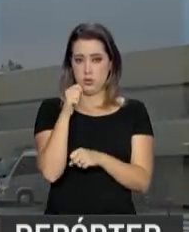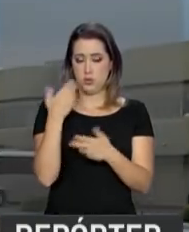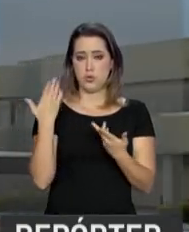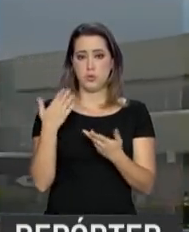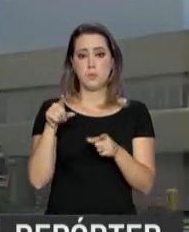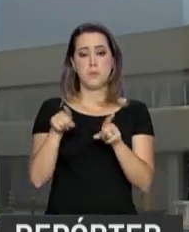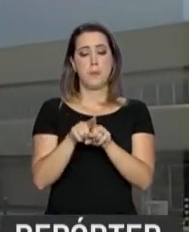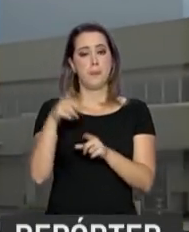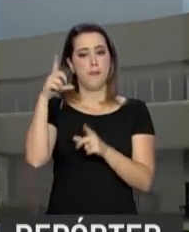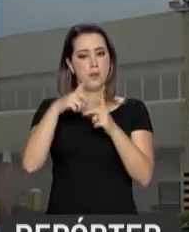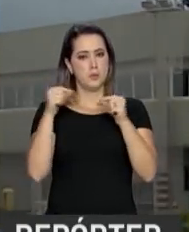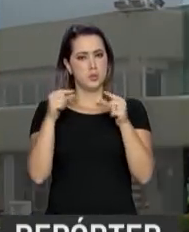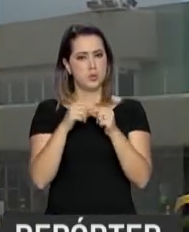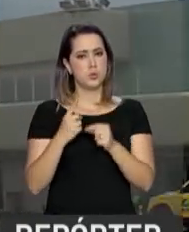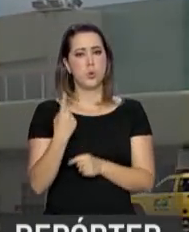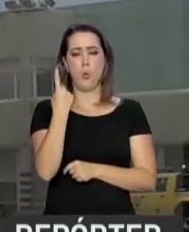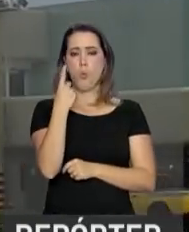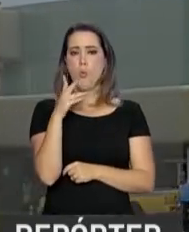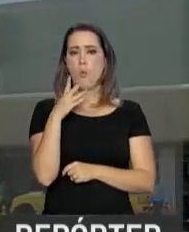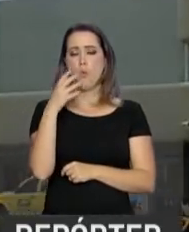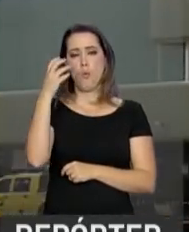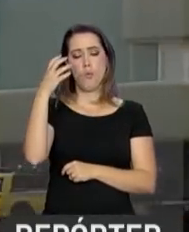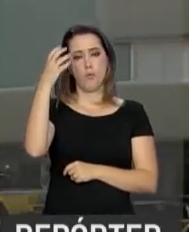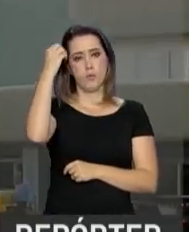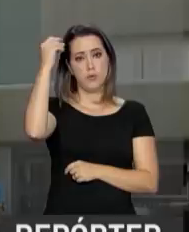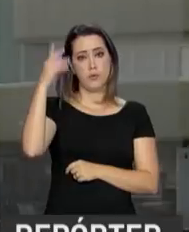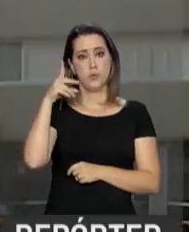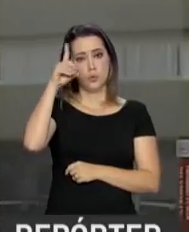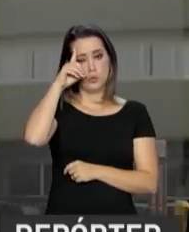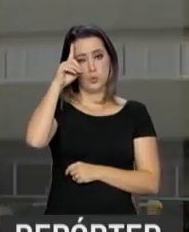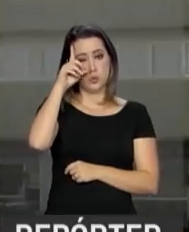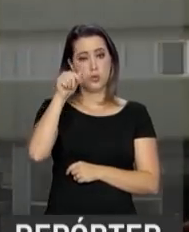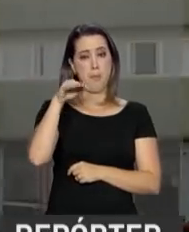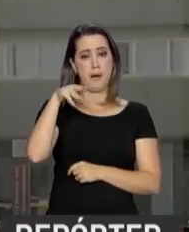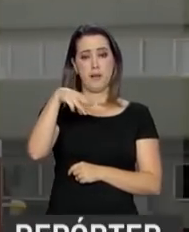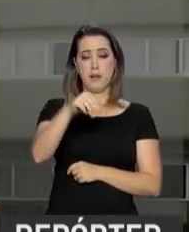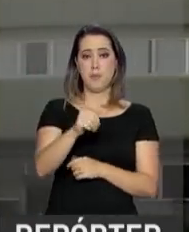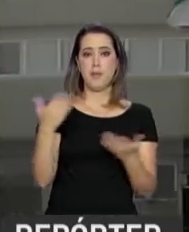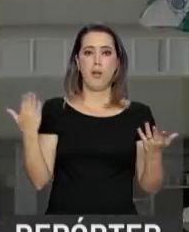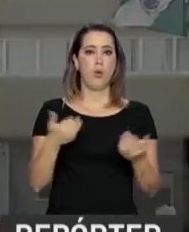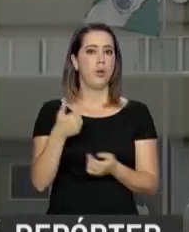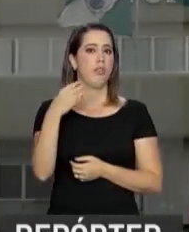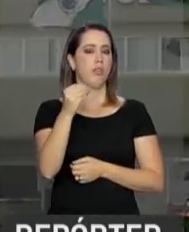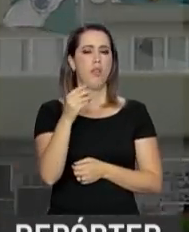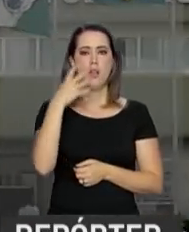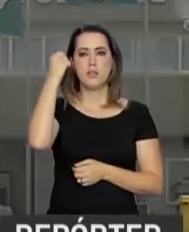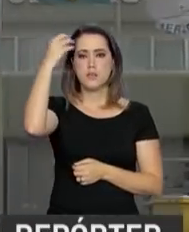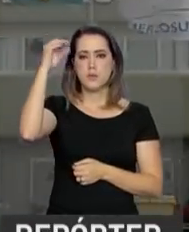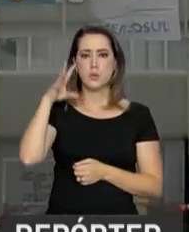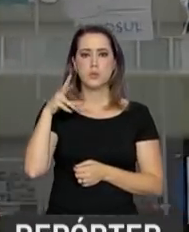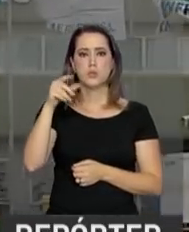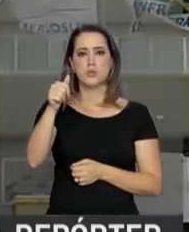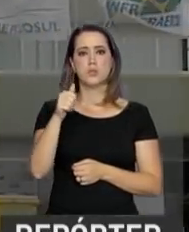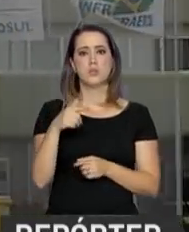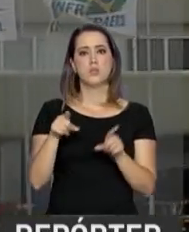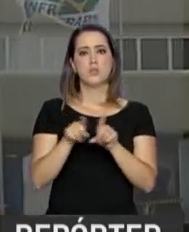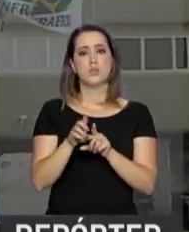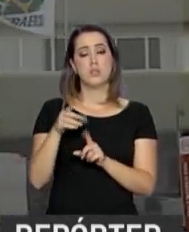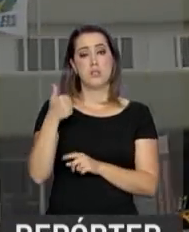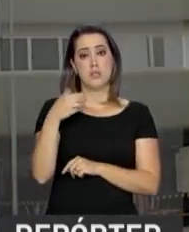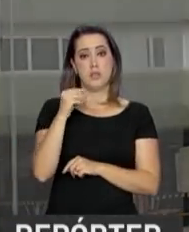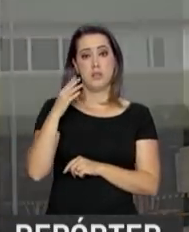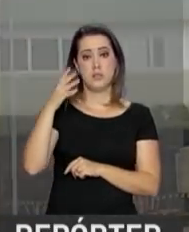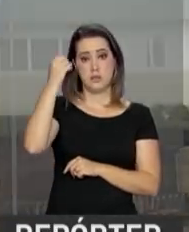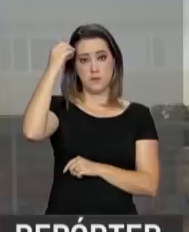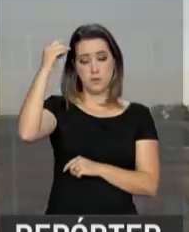aeroporto brasileiro, que tinha apenas um voo internacional diário para Lima, no Peru, agora faz 10 em média. 10 voos internacionais a mais